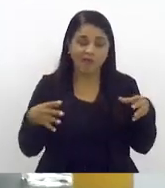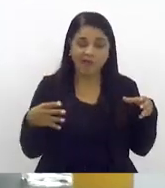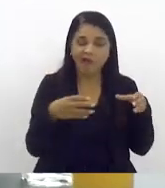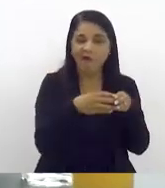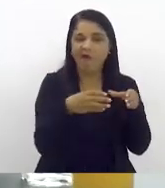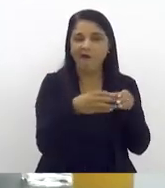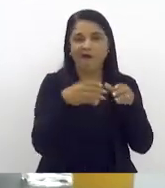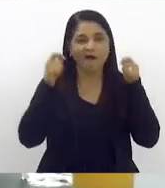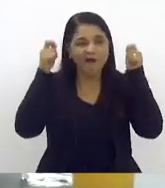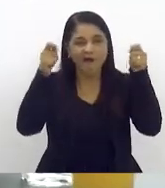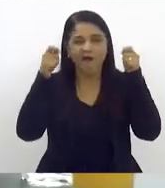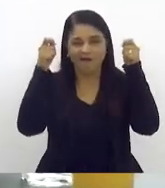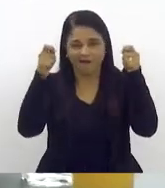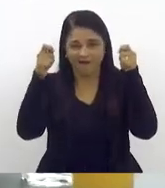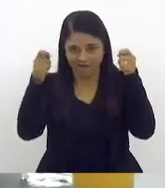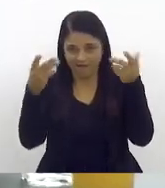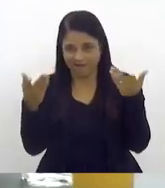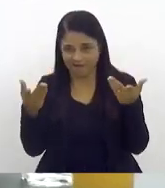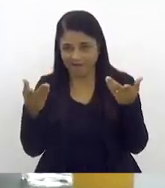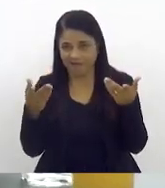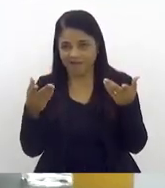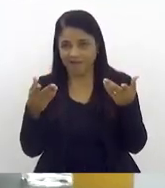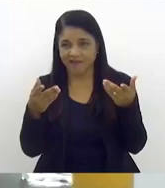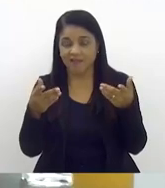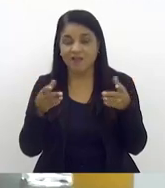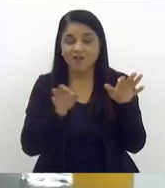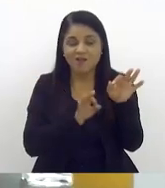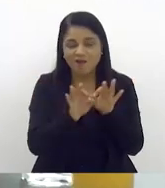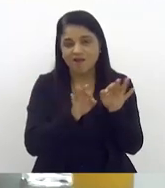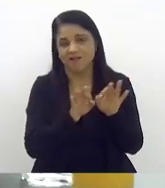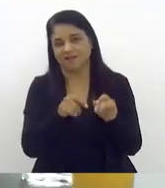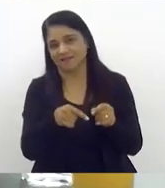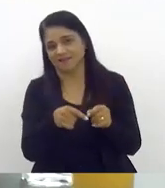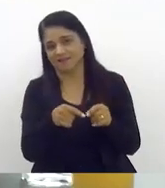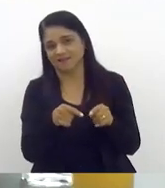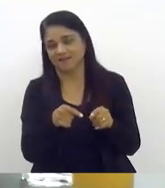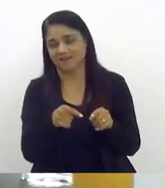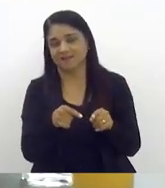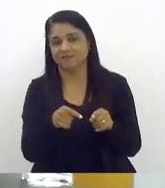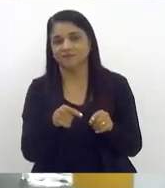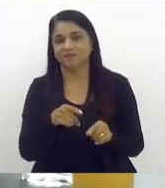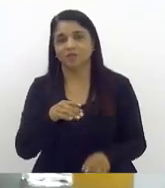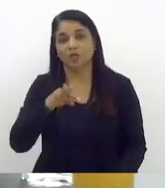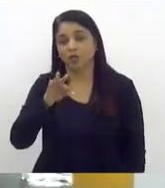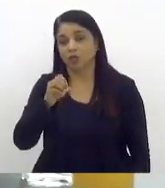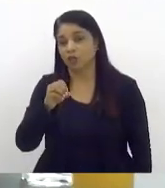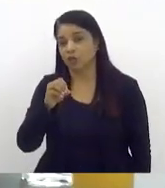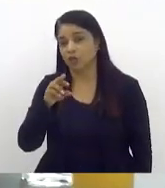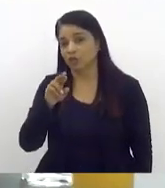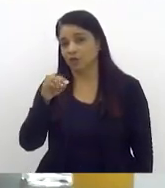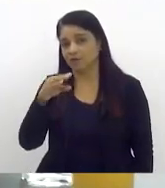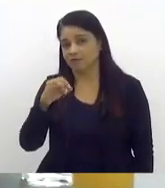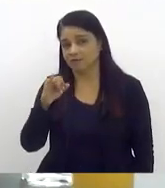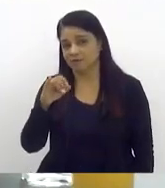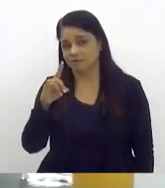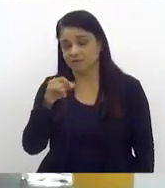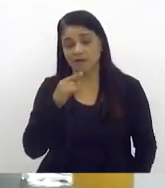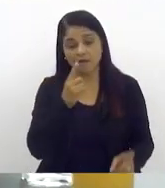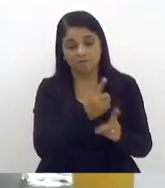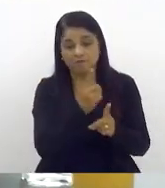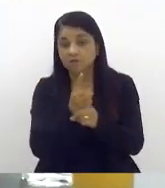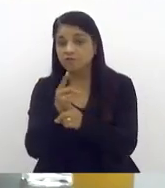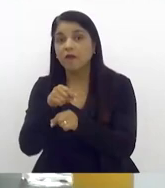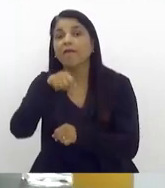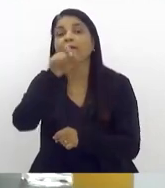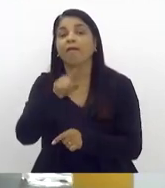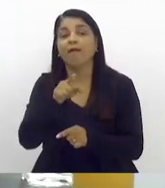Porque, como o próprio Mink disse, teve reunião com a torcida organizada. E eles mesmos falaram que a intenção deles é identificar aquele que briga na rua,